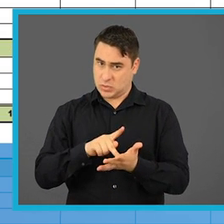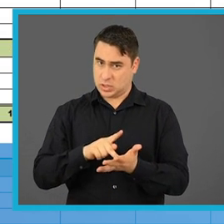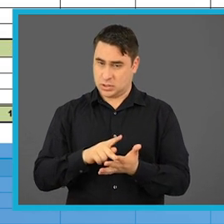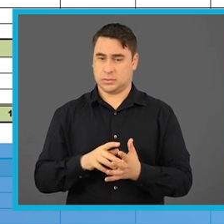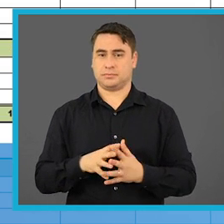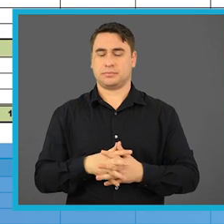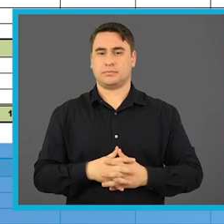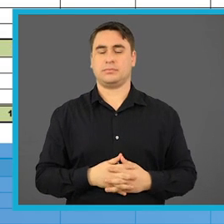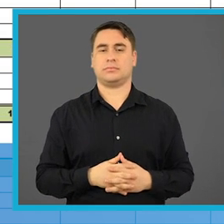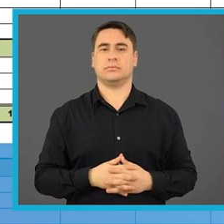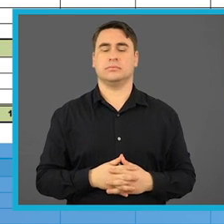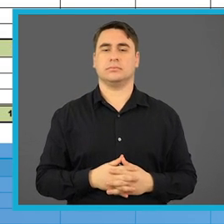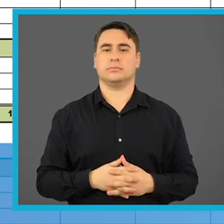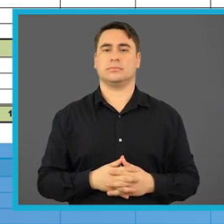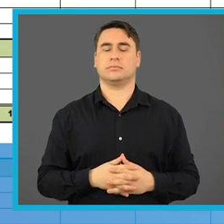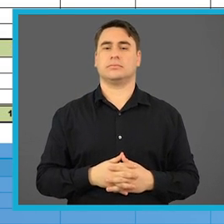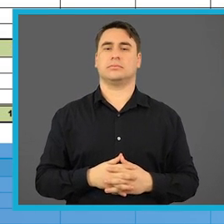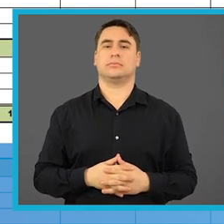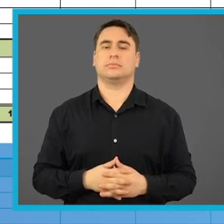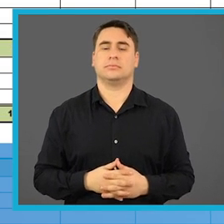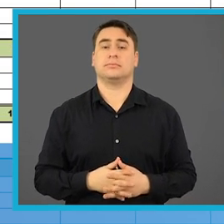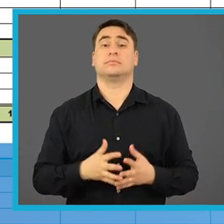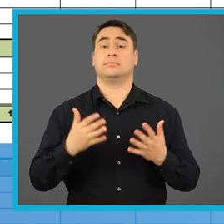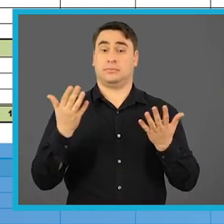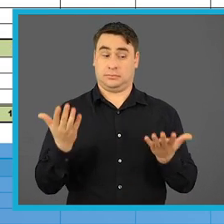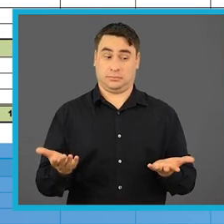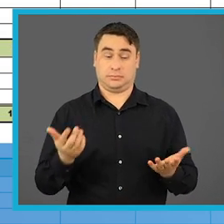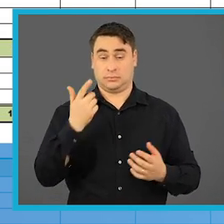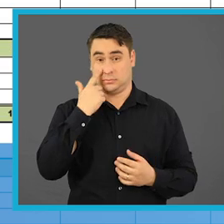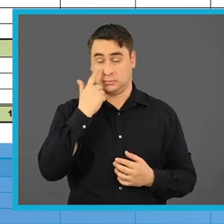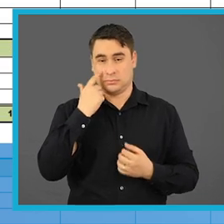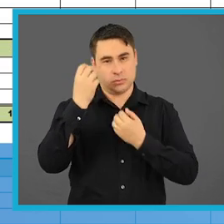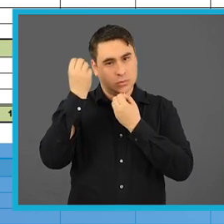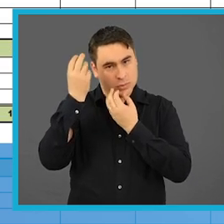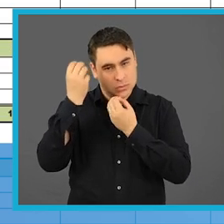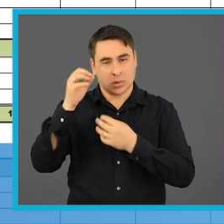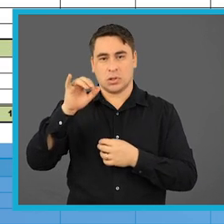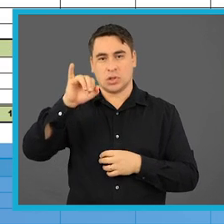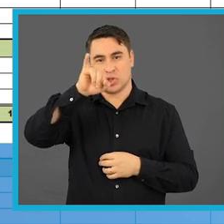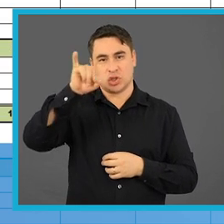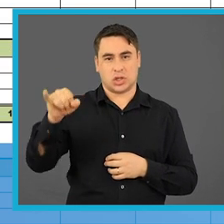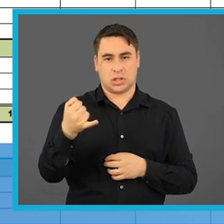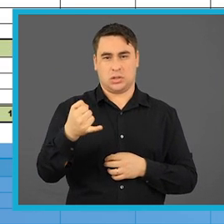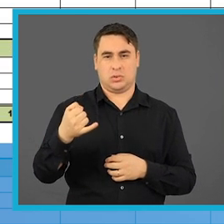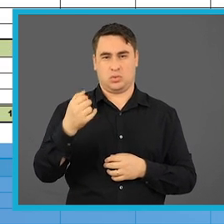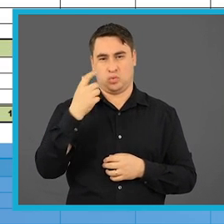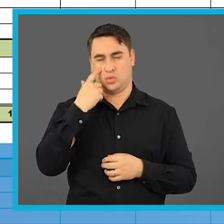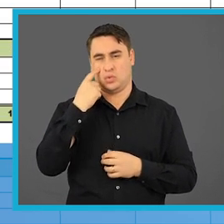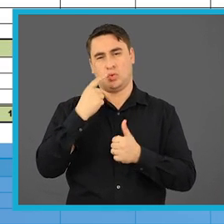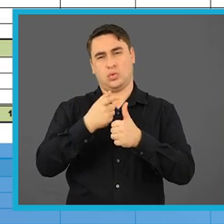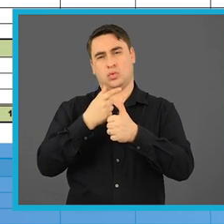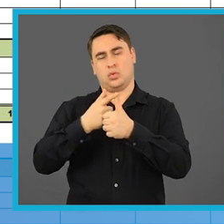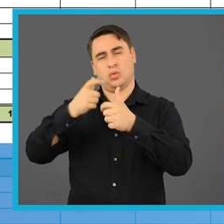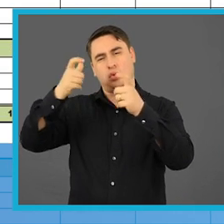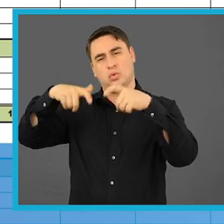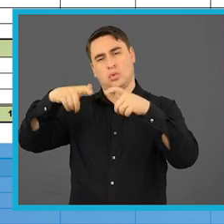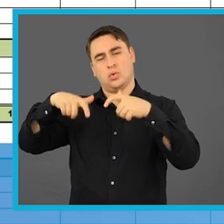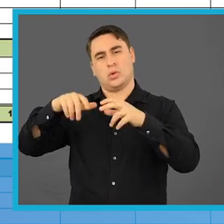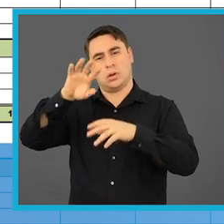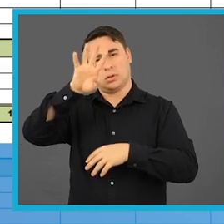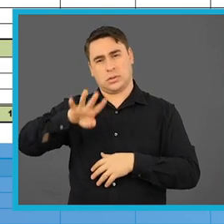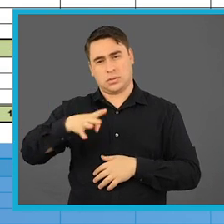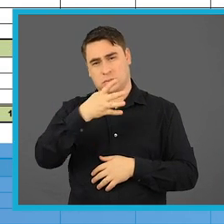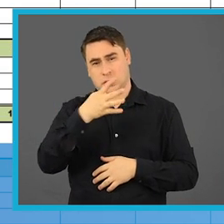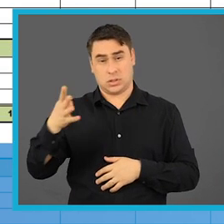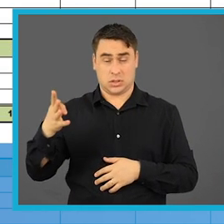valor real da sua empresa, ok? Então, vamos ver o dado de janeiro. Aqui vai ser o único lugar da